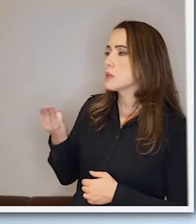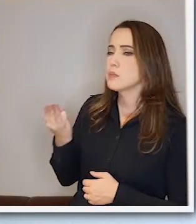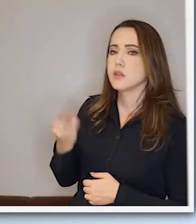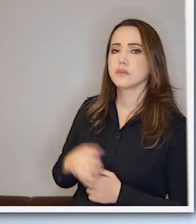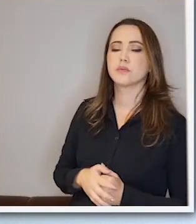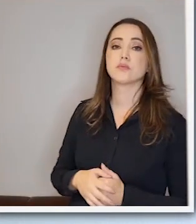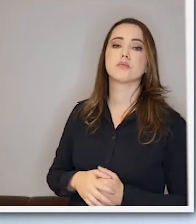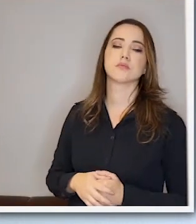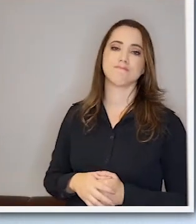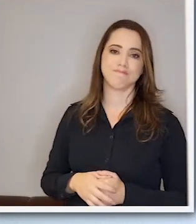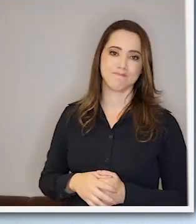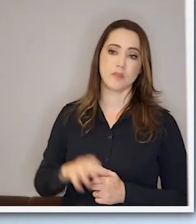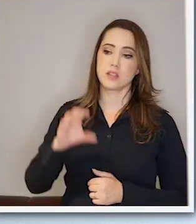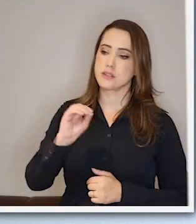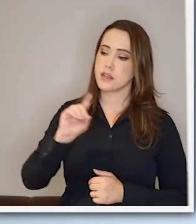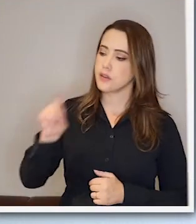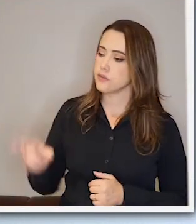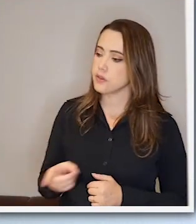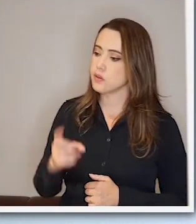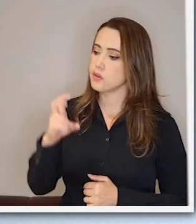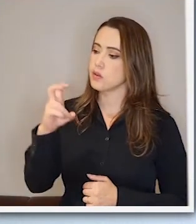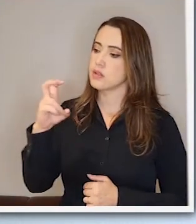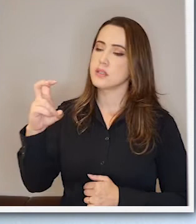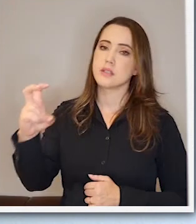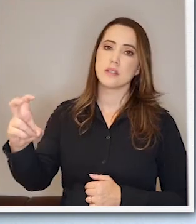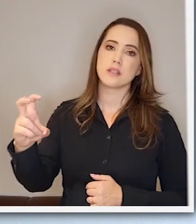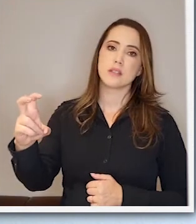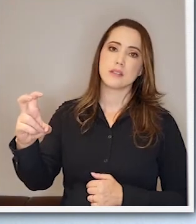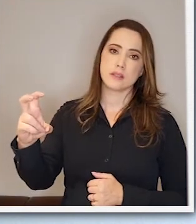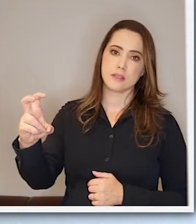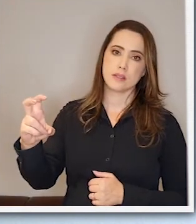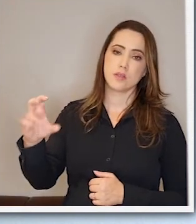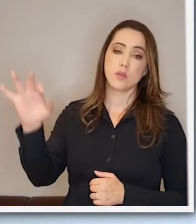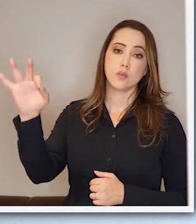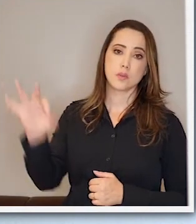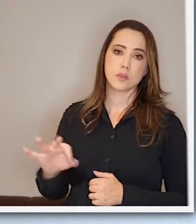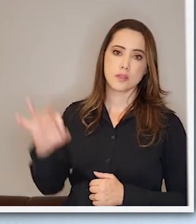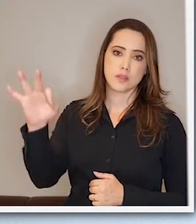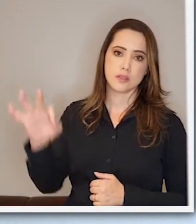Daqueles 10 milhões. Só para o pessoal entender. Então, 0,5% de 10 milhões.